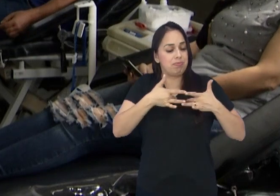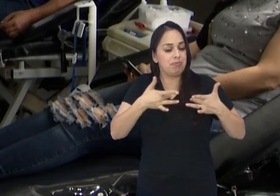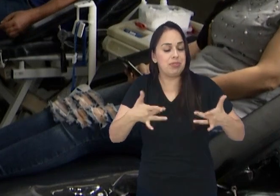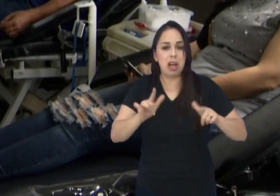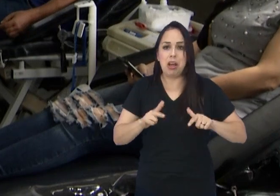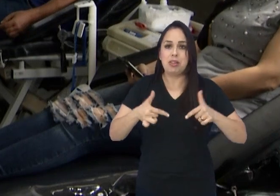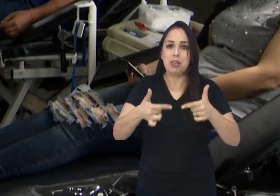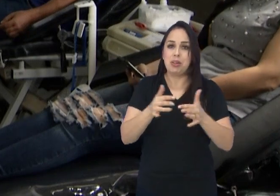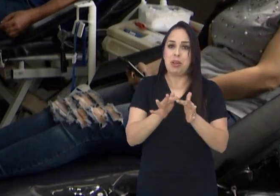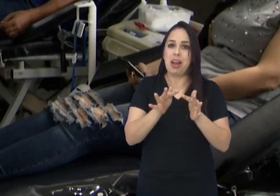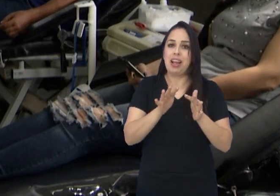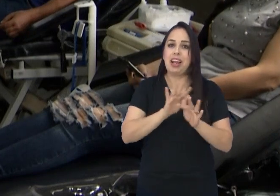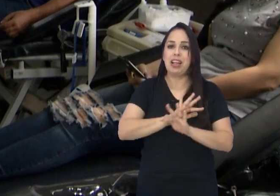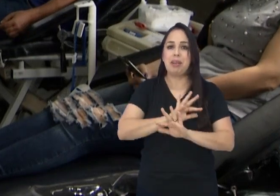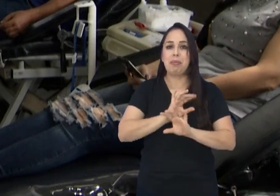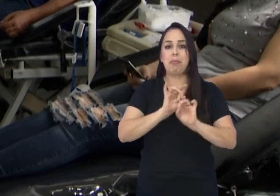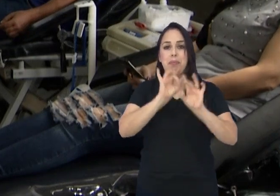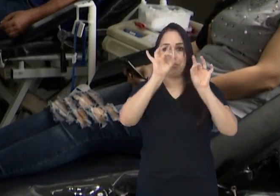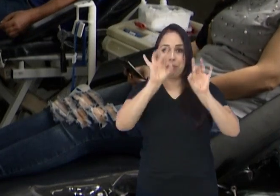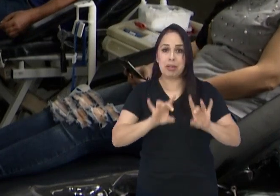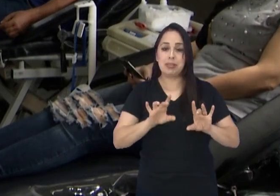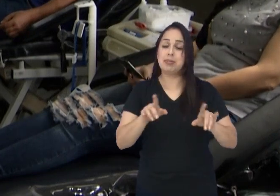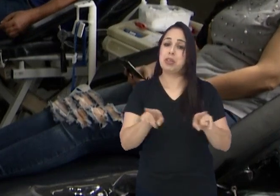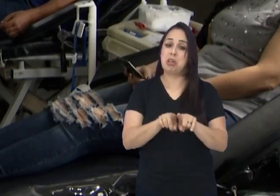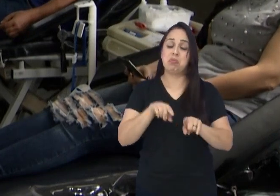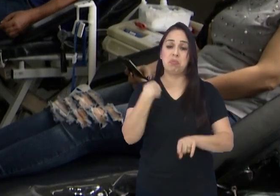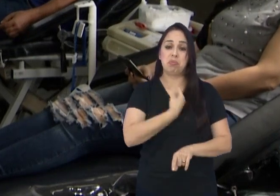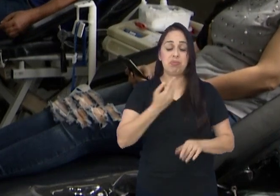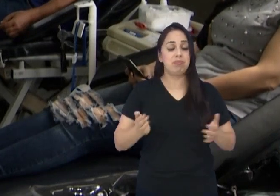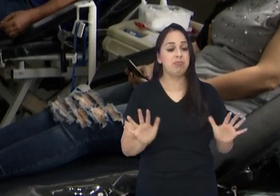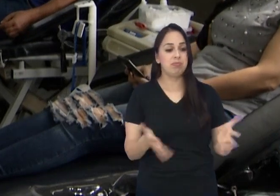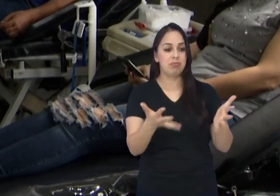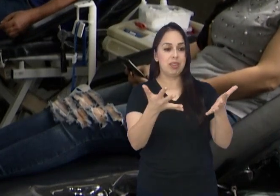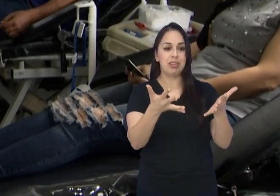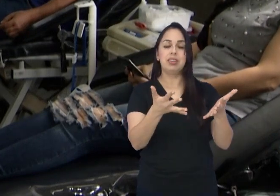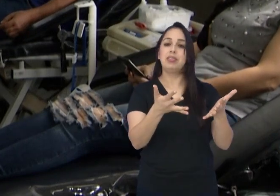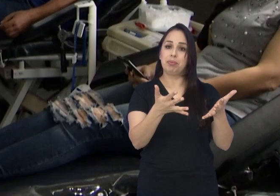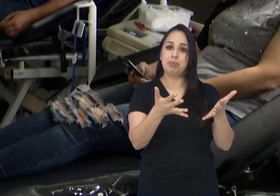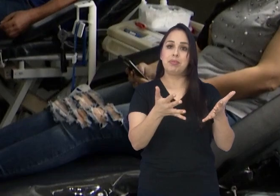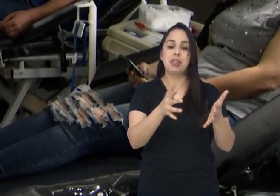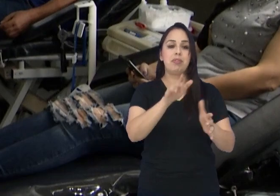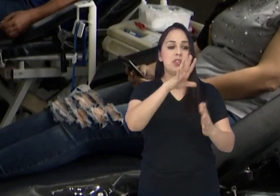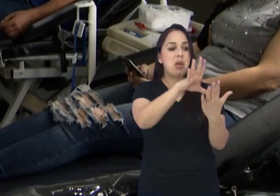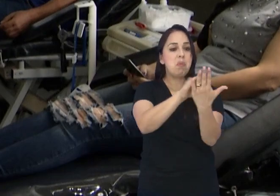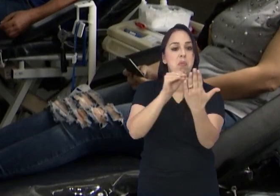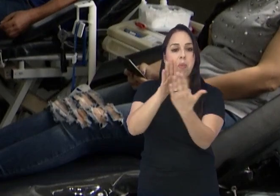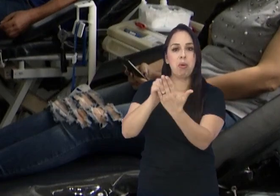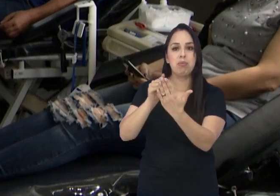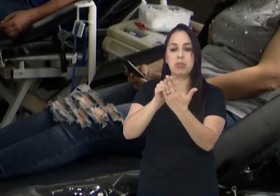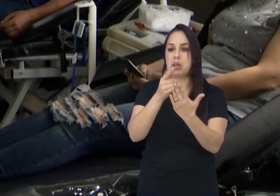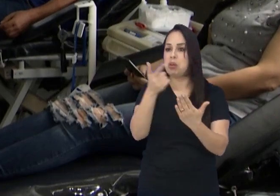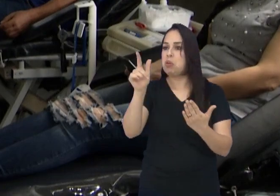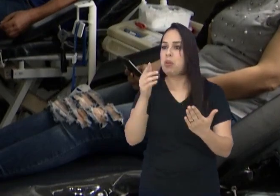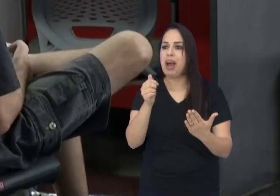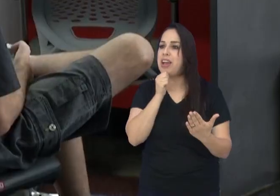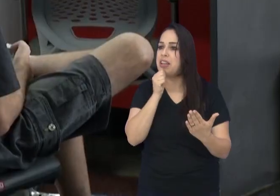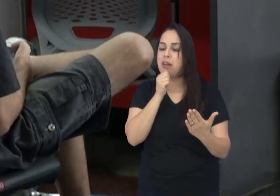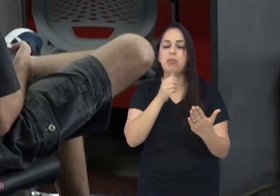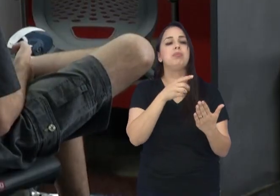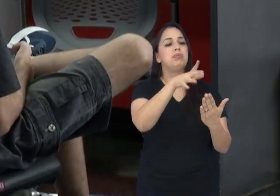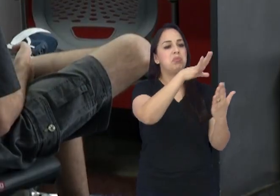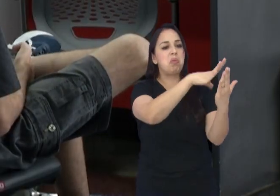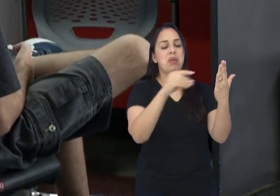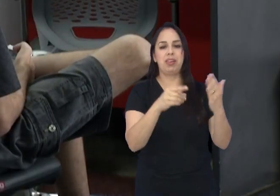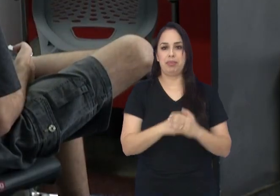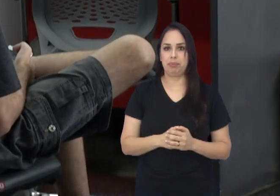gente aproveita para engrandecer e até para fazer com que essas pessoas sirvam de exemplo para aqueles que ainda não são doadores. Em